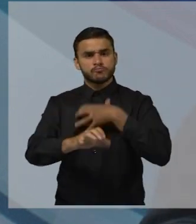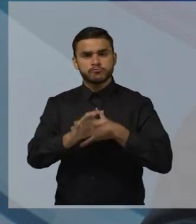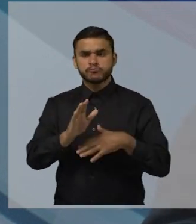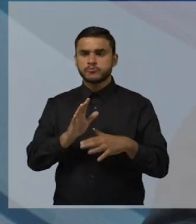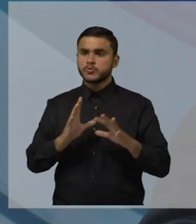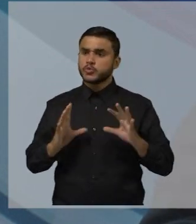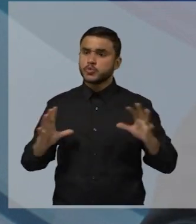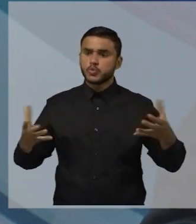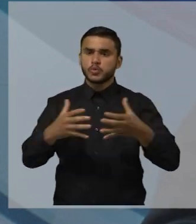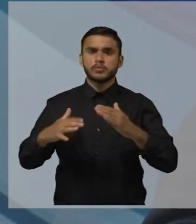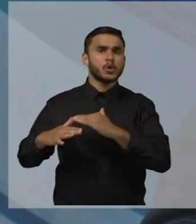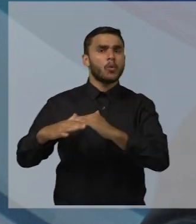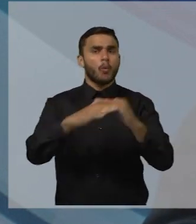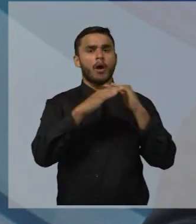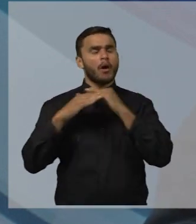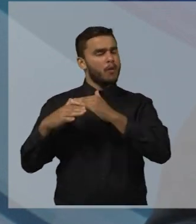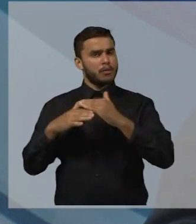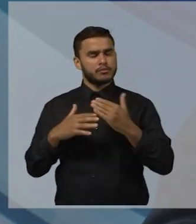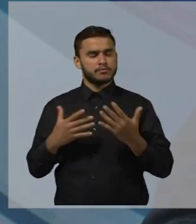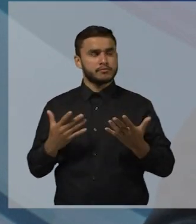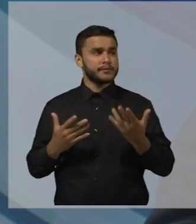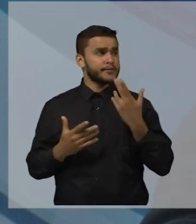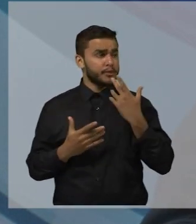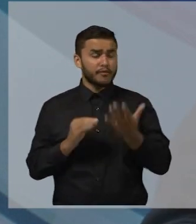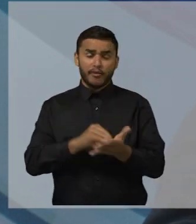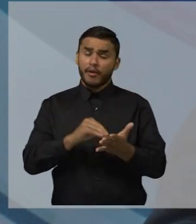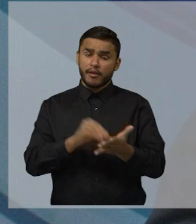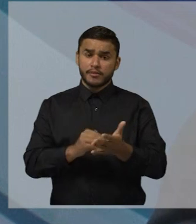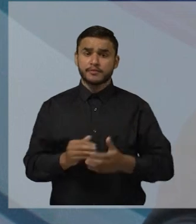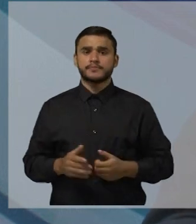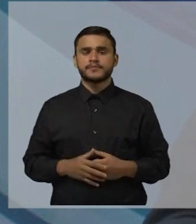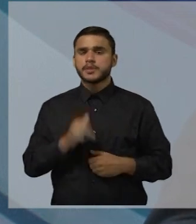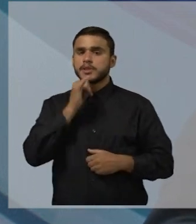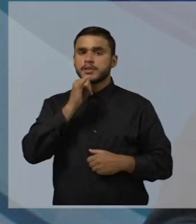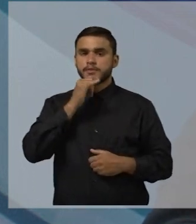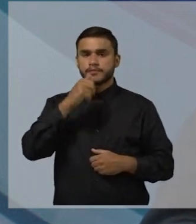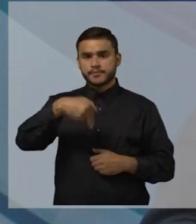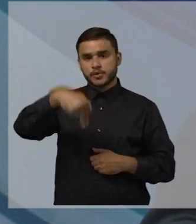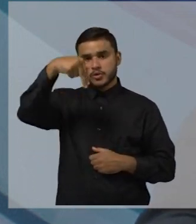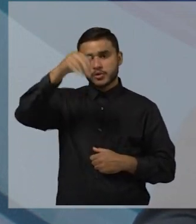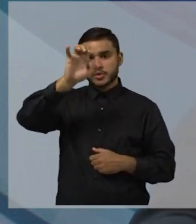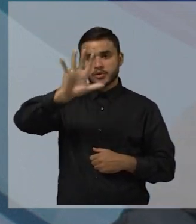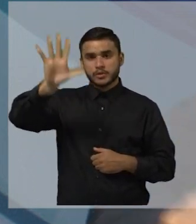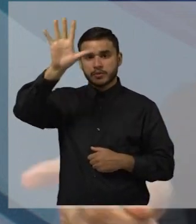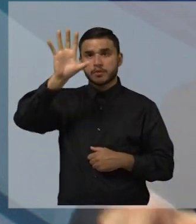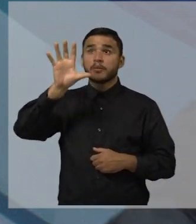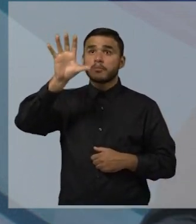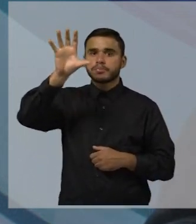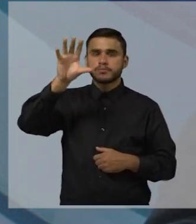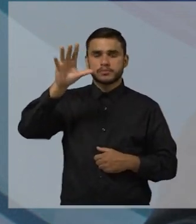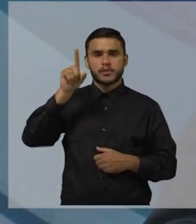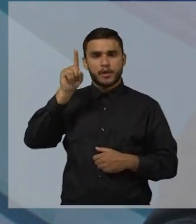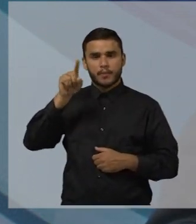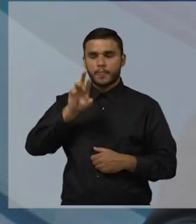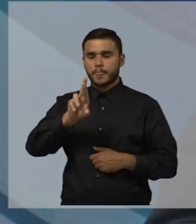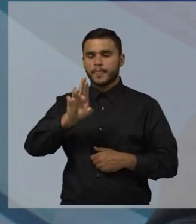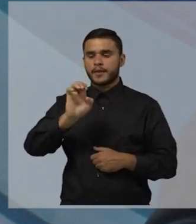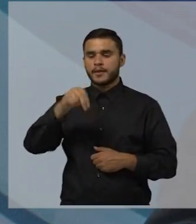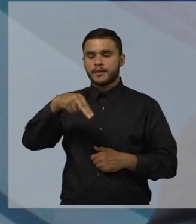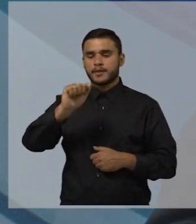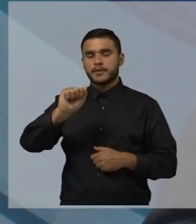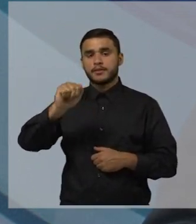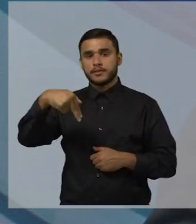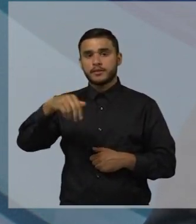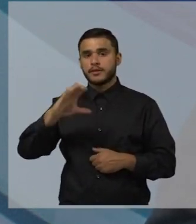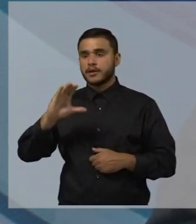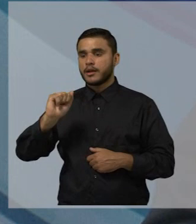a coletividade. Vamos analisar aqui as lideranças do Nordeste. Renan Calheiros, 18 inquéritos e uma denúncia recebida